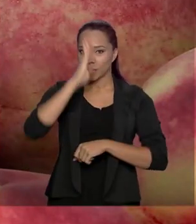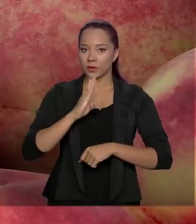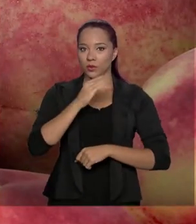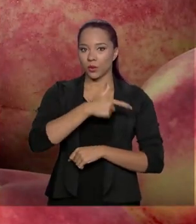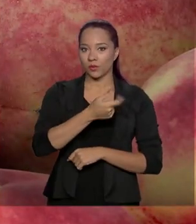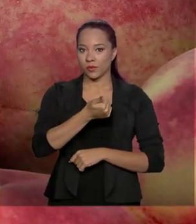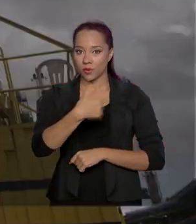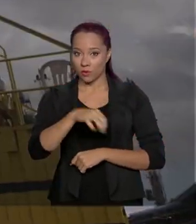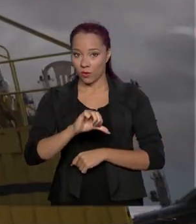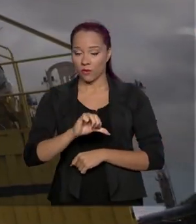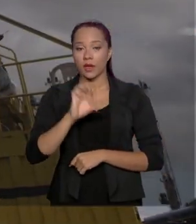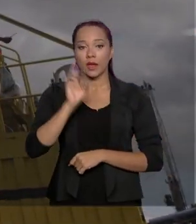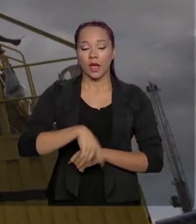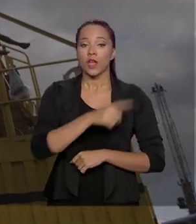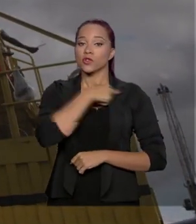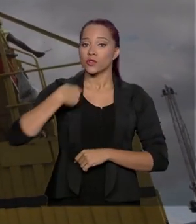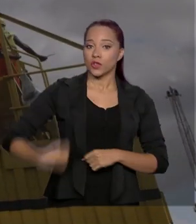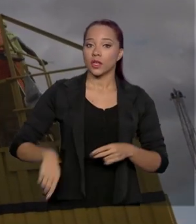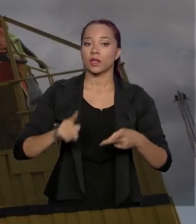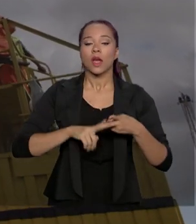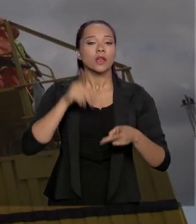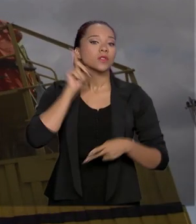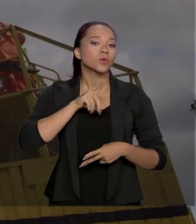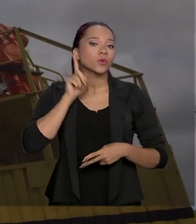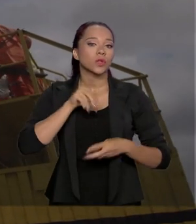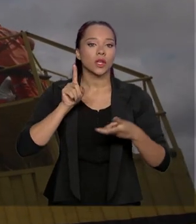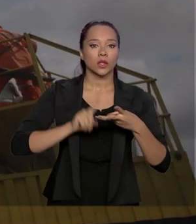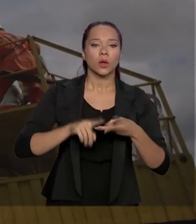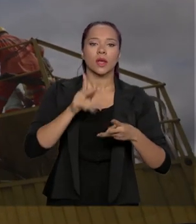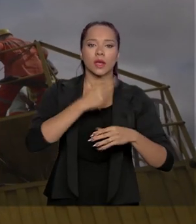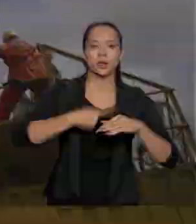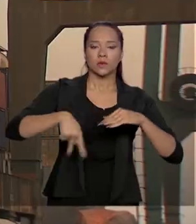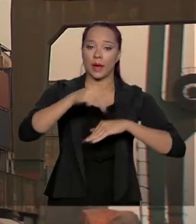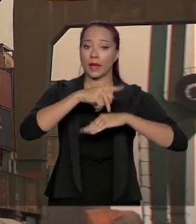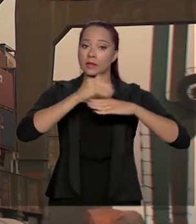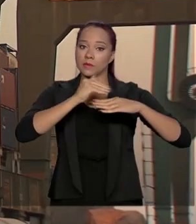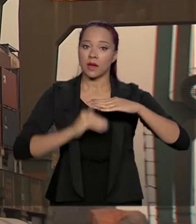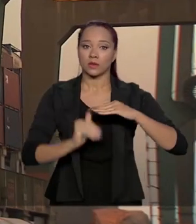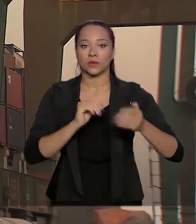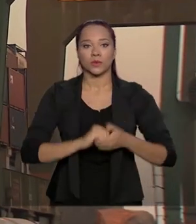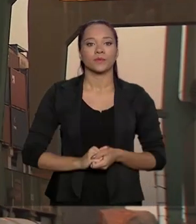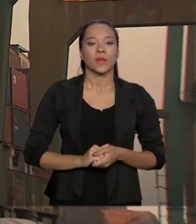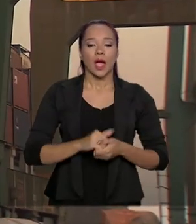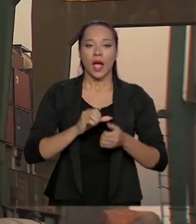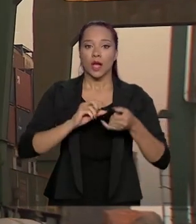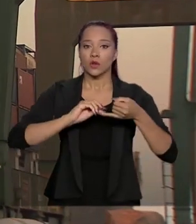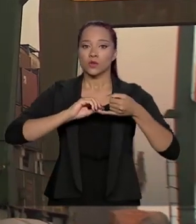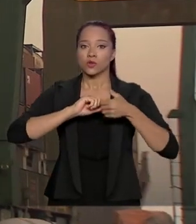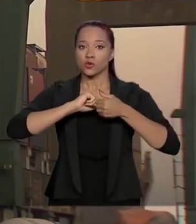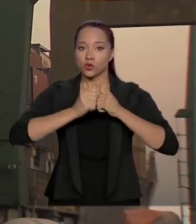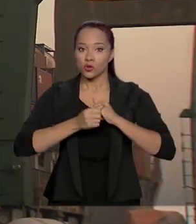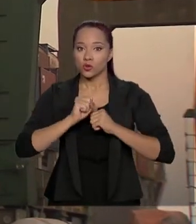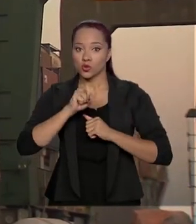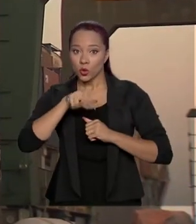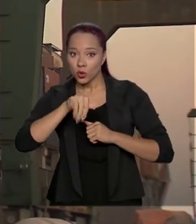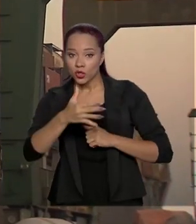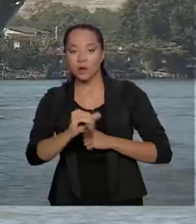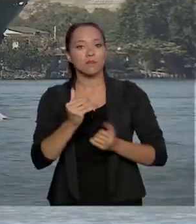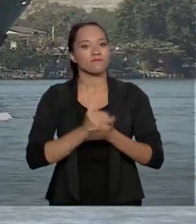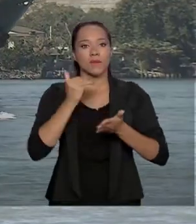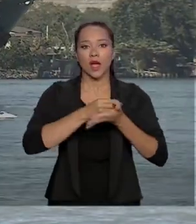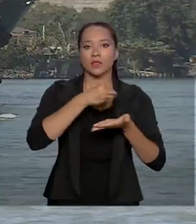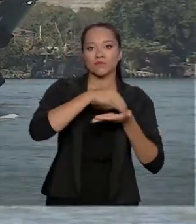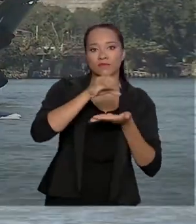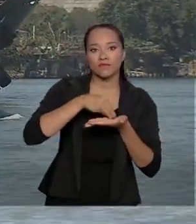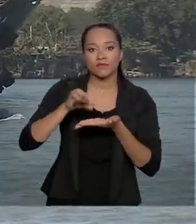2019 foram a China, Estados Unidos e Países Baixos. A soja em grãos está entre os mais exportados